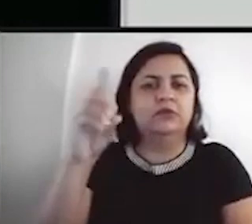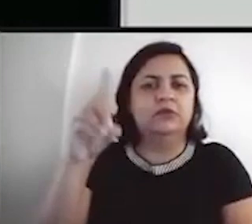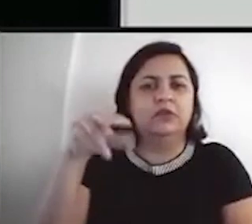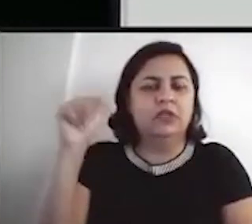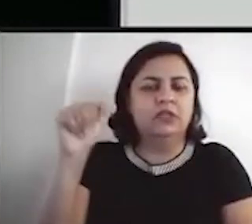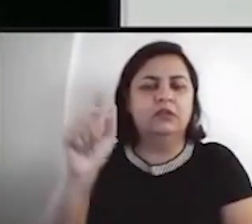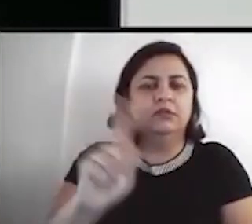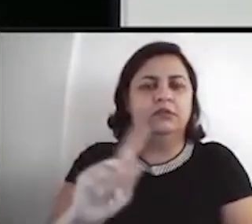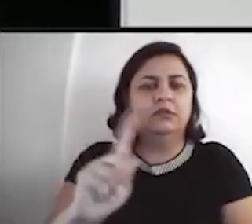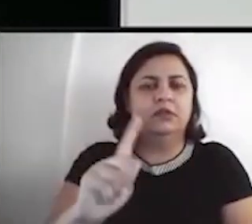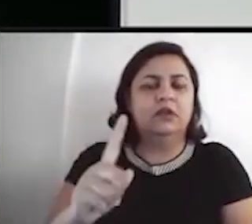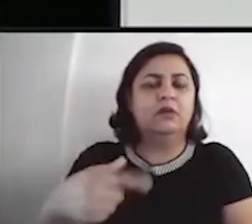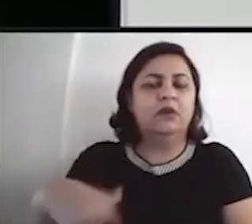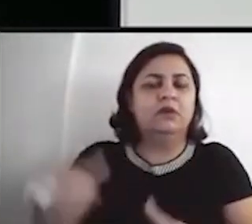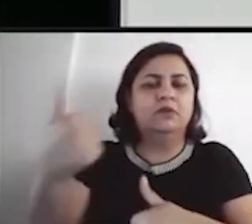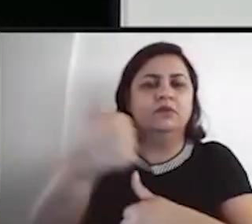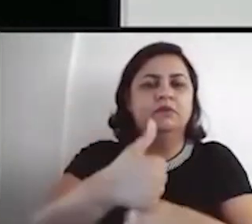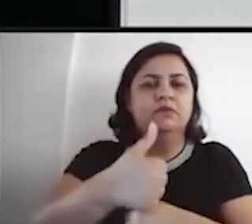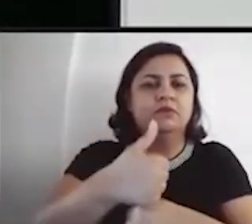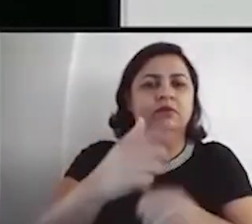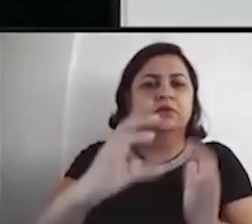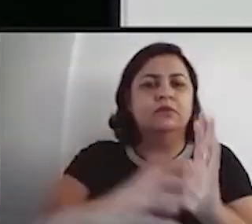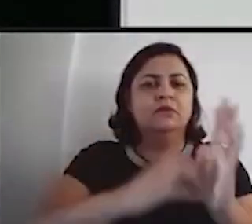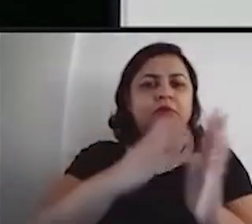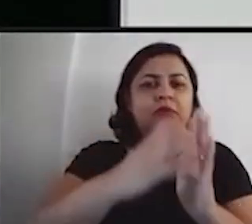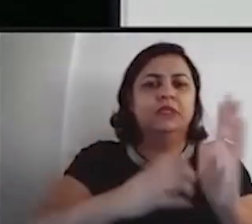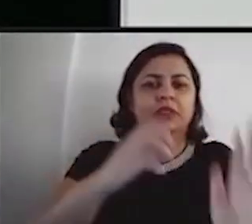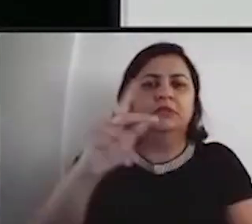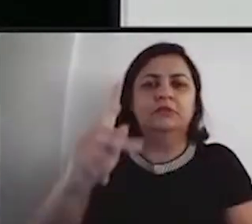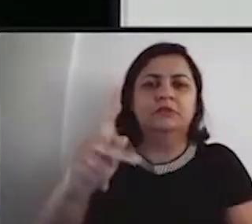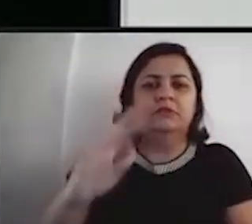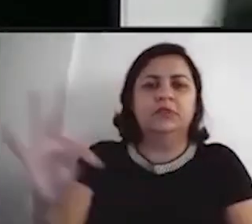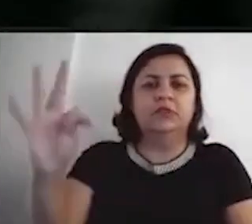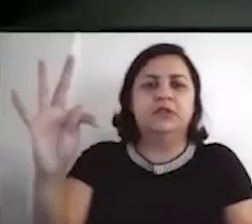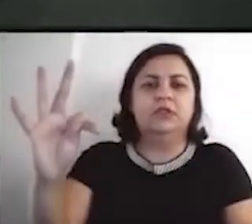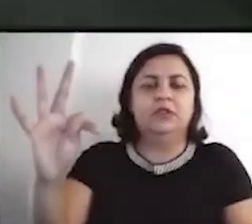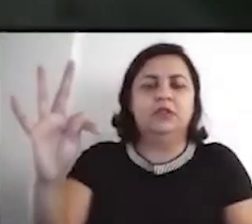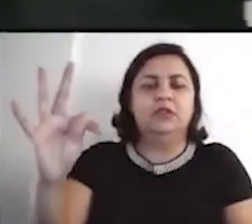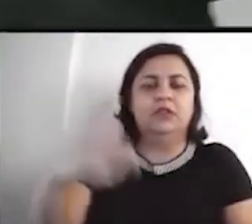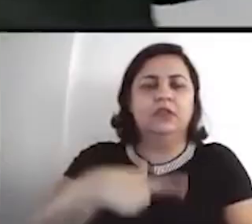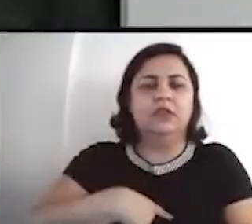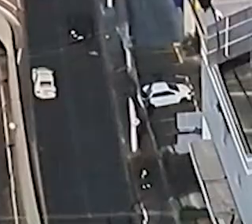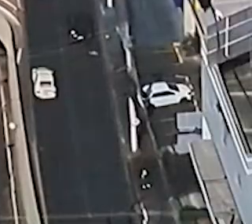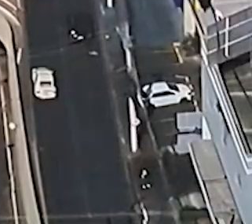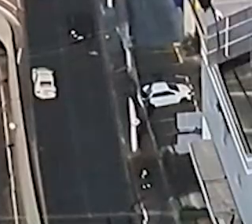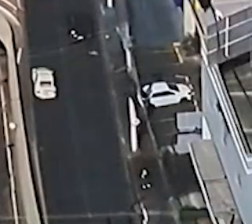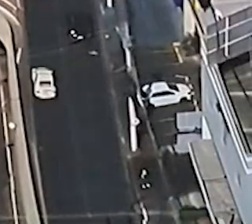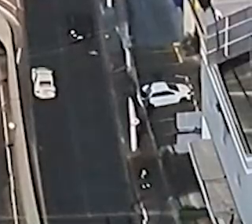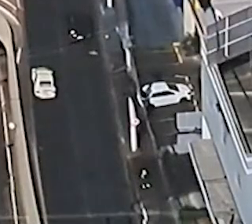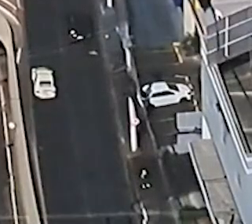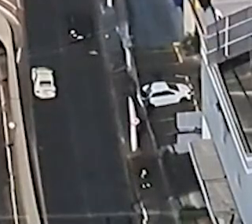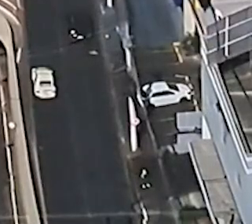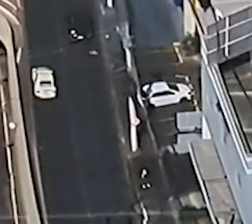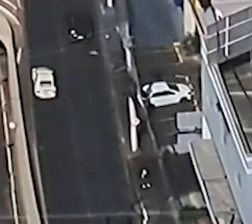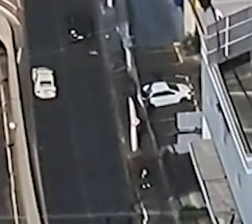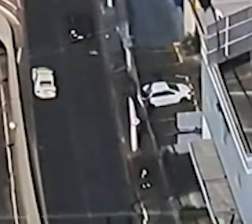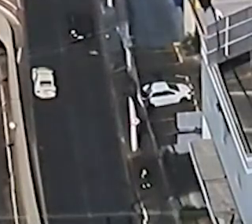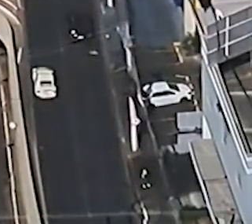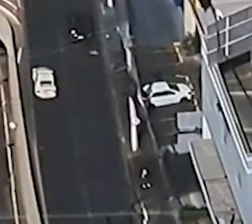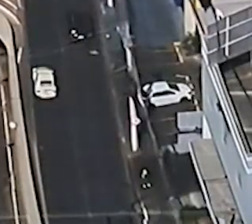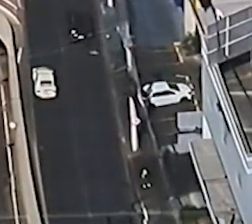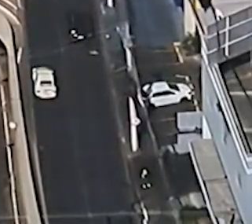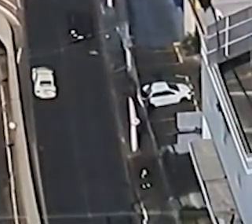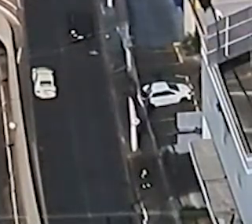dos Trabalhadores. Então eu vou ocupar esse lugar para defender essas questões. As duas cassações